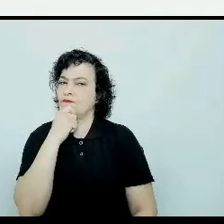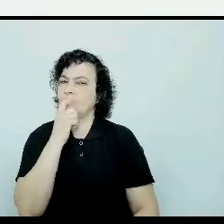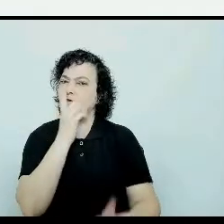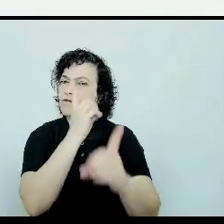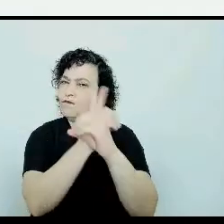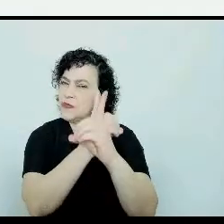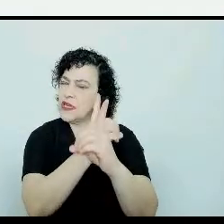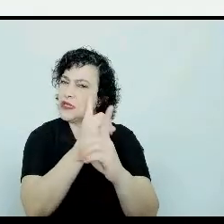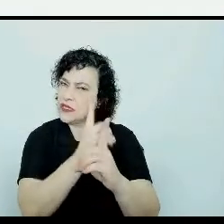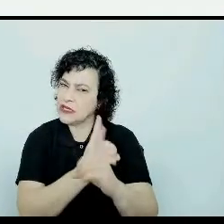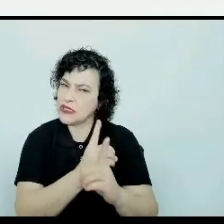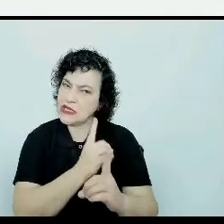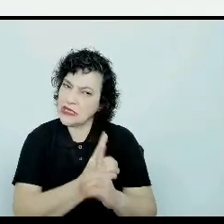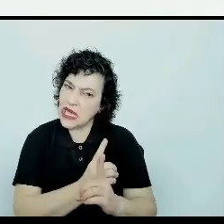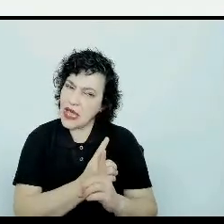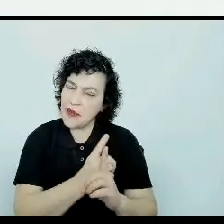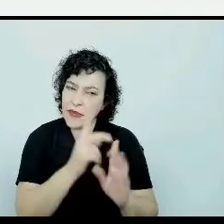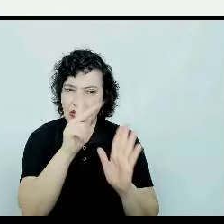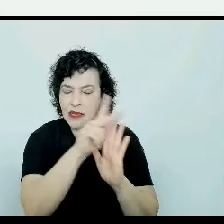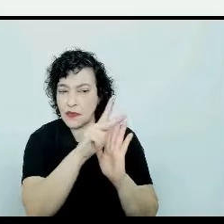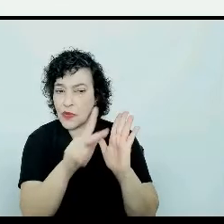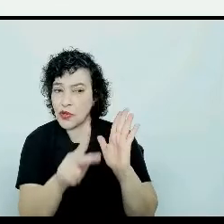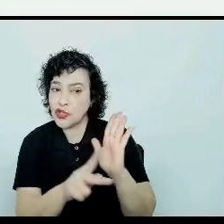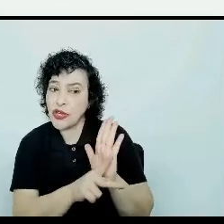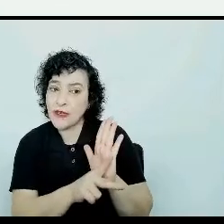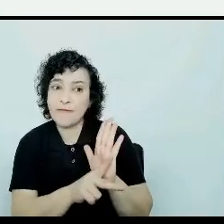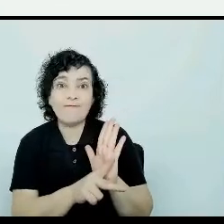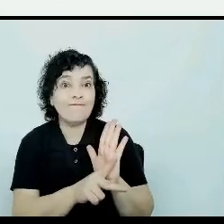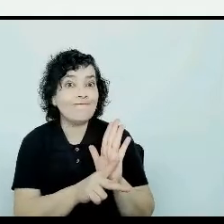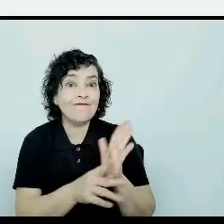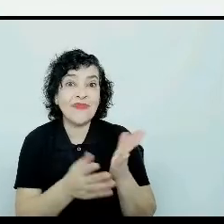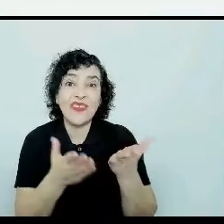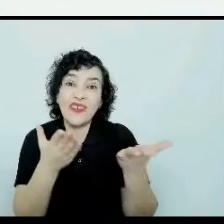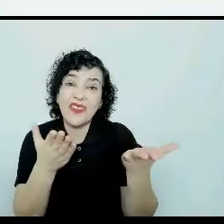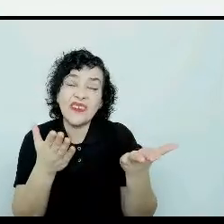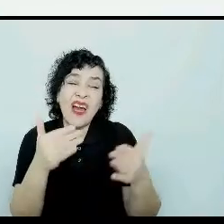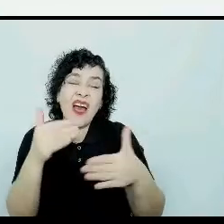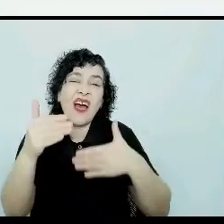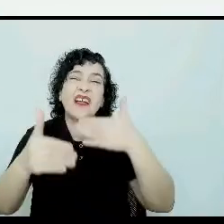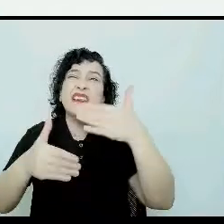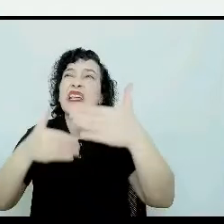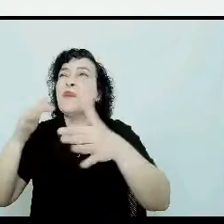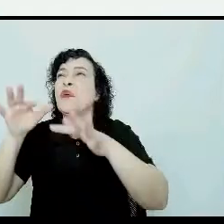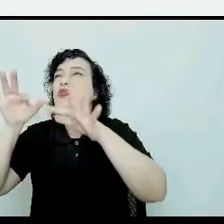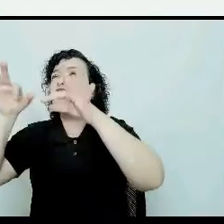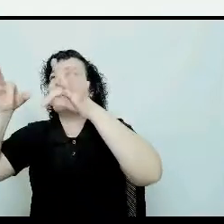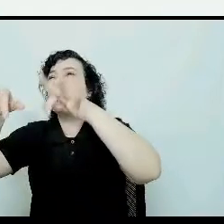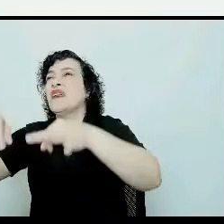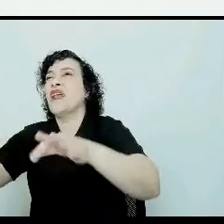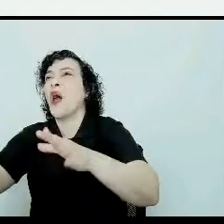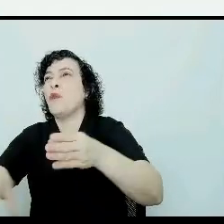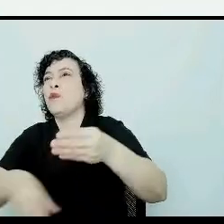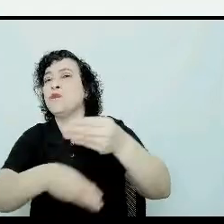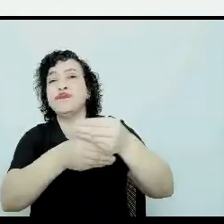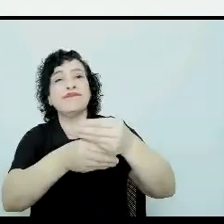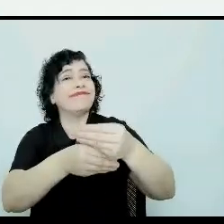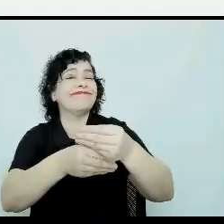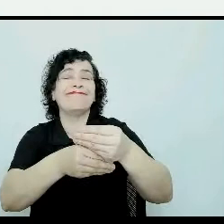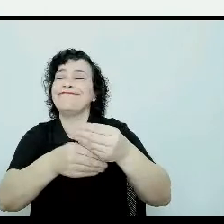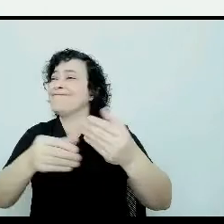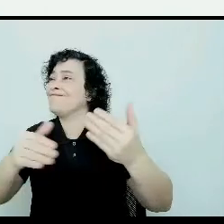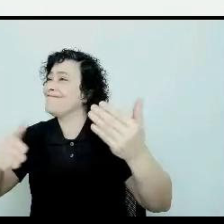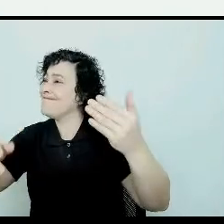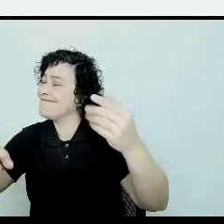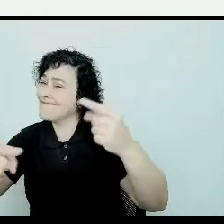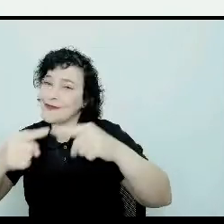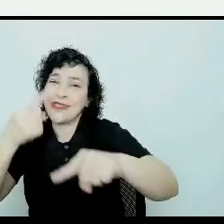do projeto, né, e da solução, que se você for deixar para fazer no final não dá certo, né, rolava muita